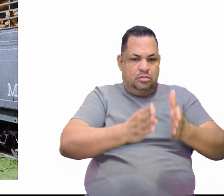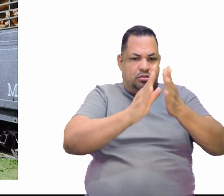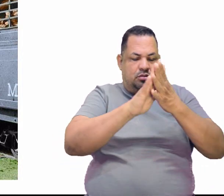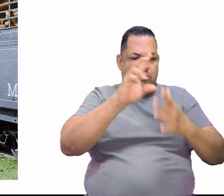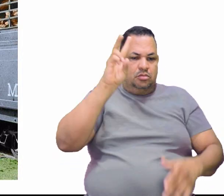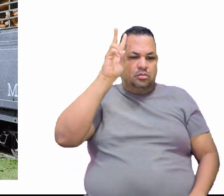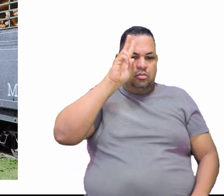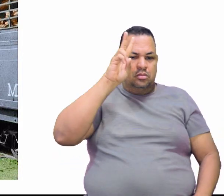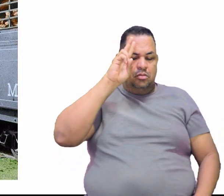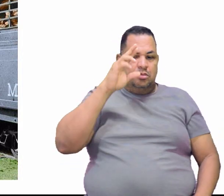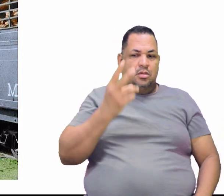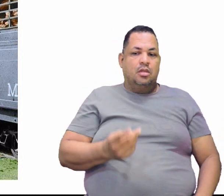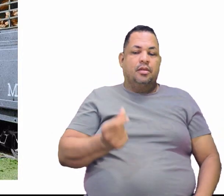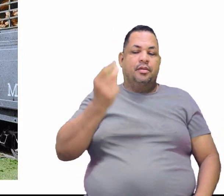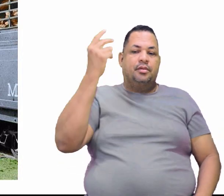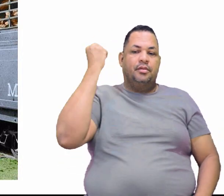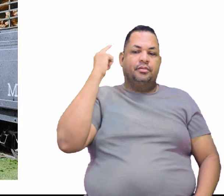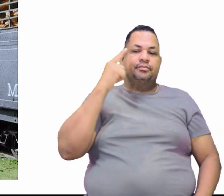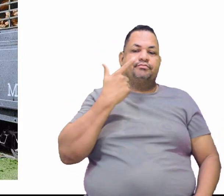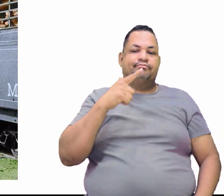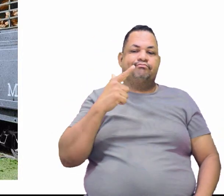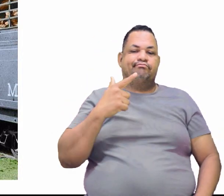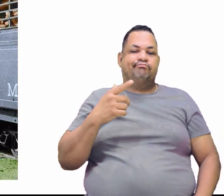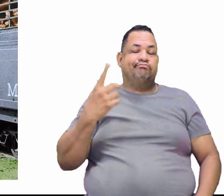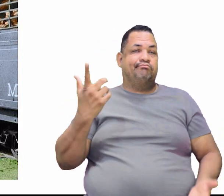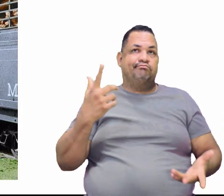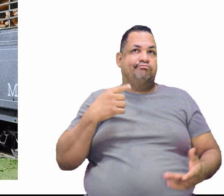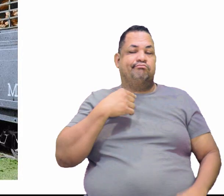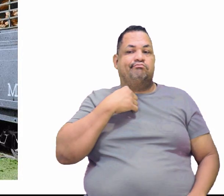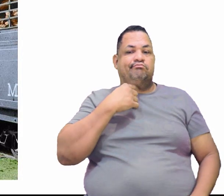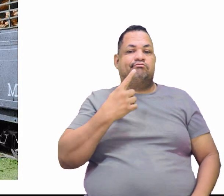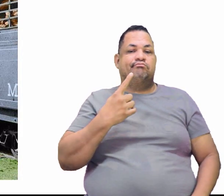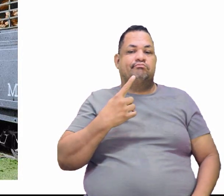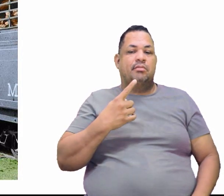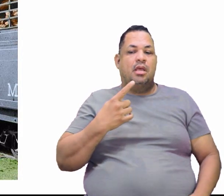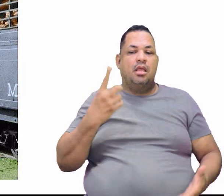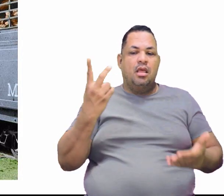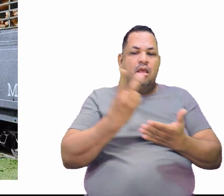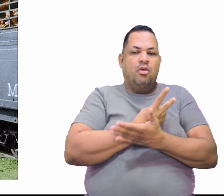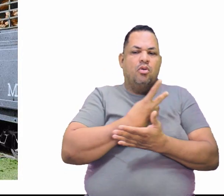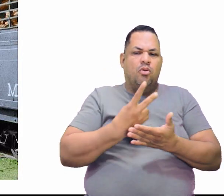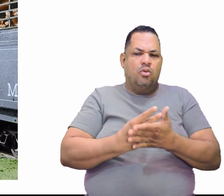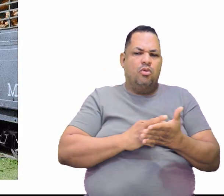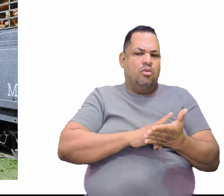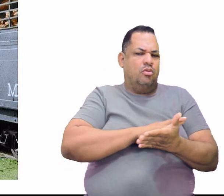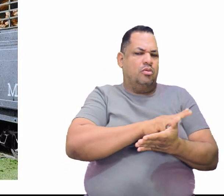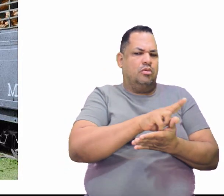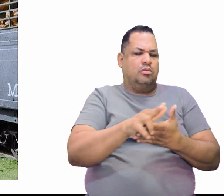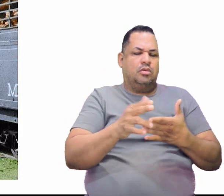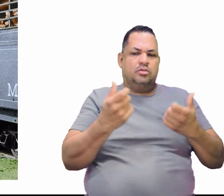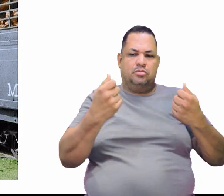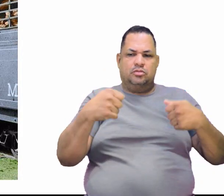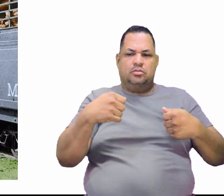Lembram? No passado já não tinha dado certo, várias vezes.